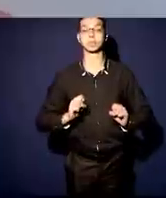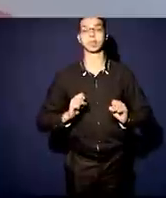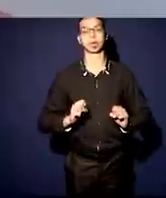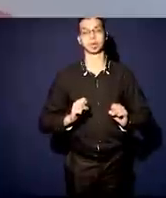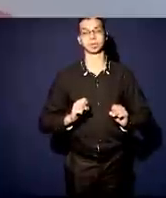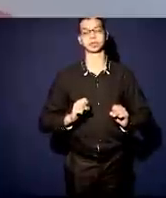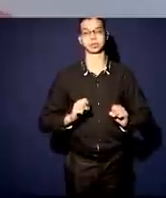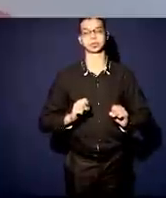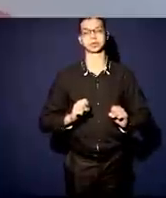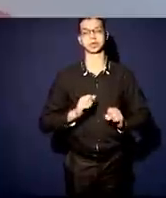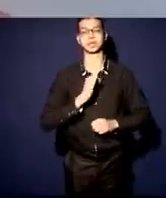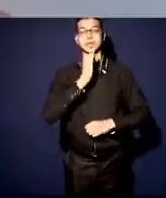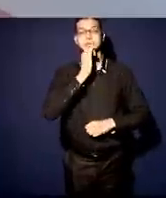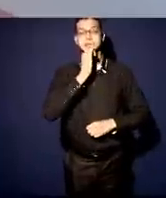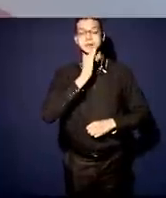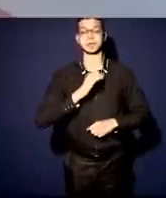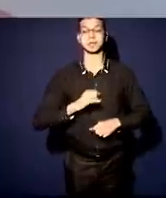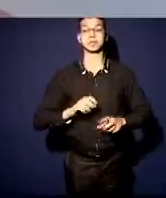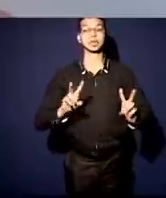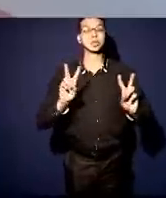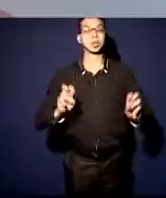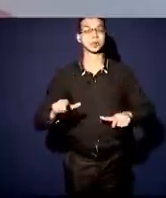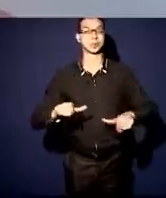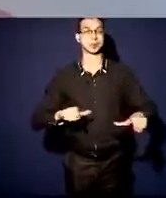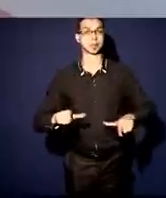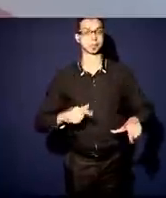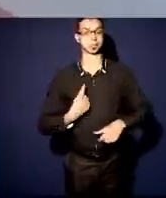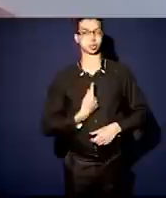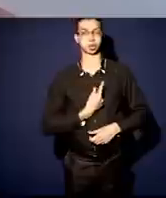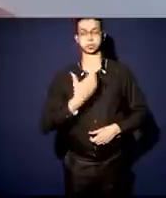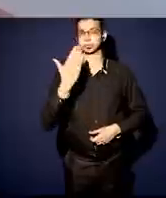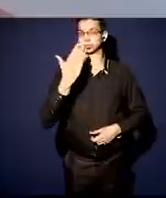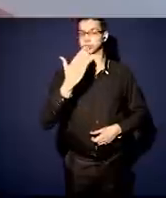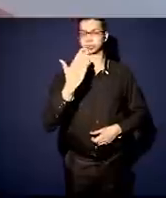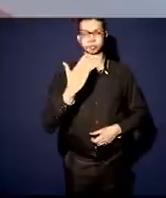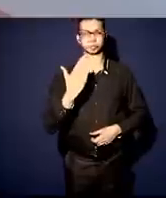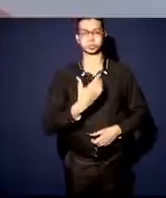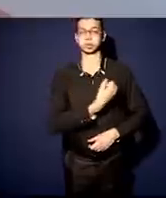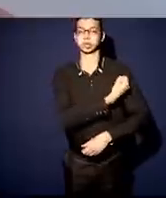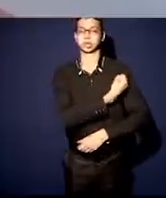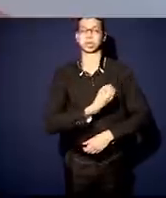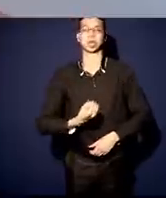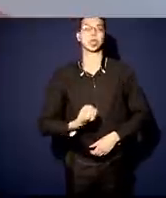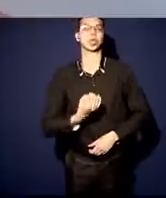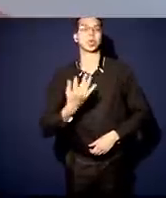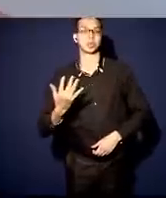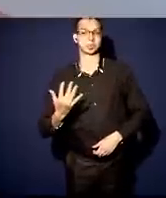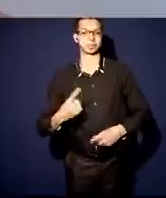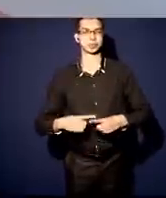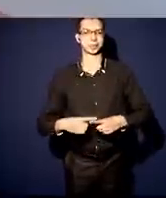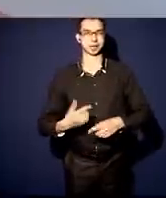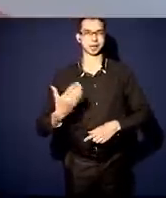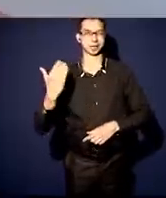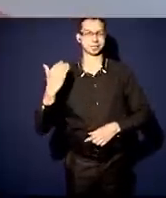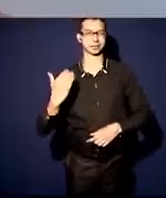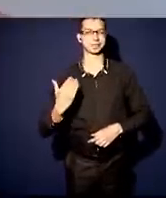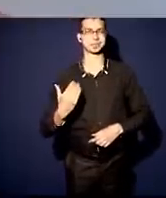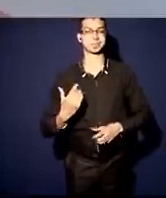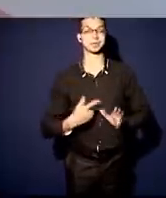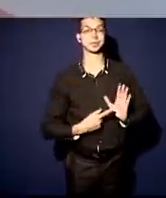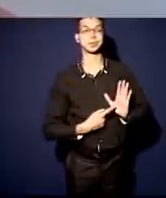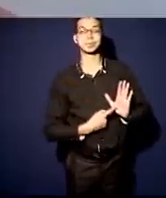o mandato de emprego, que a gente não veja aqueles números que a gente, nas nossas